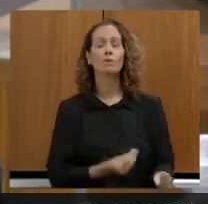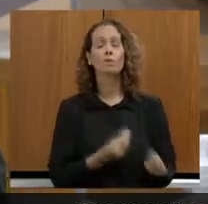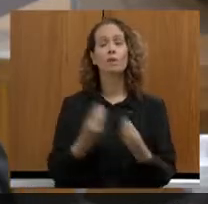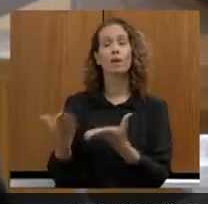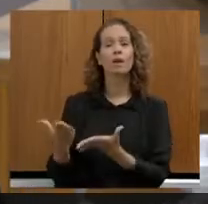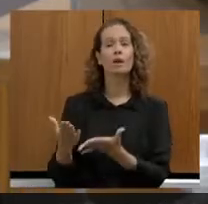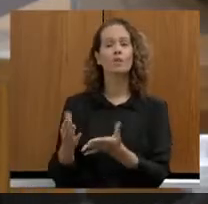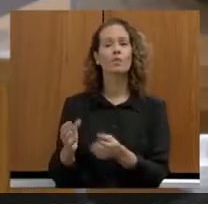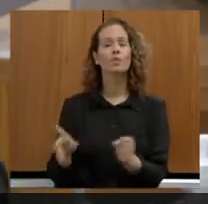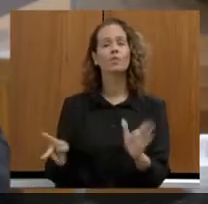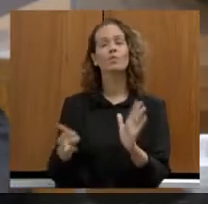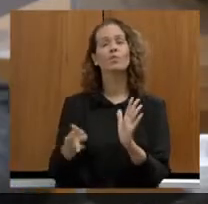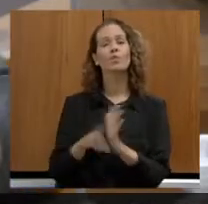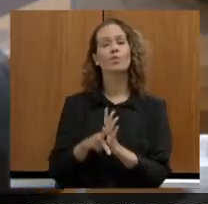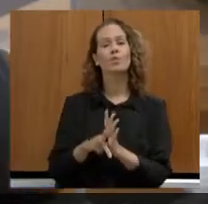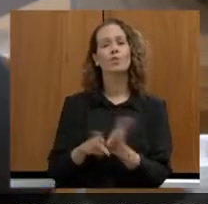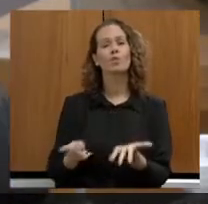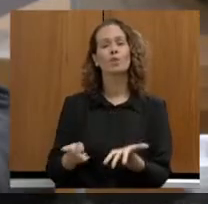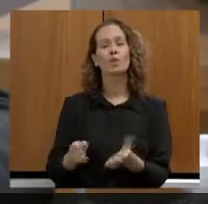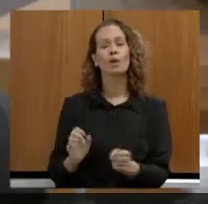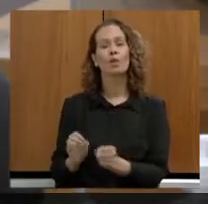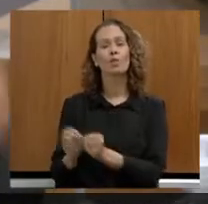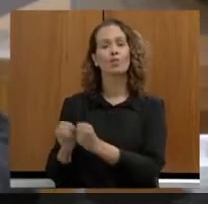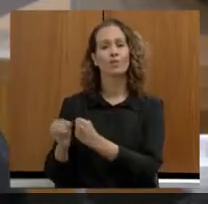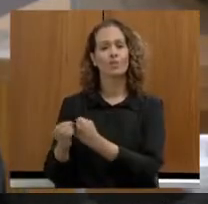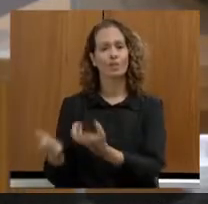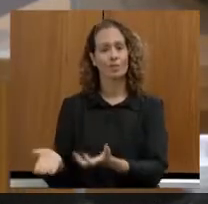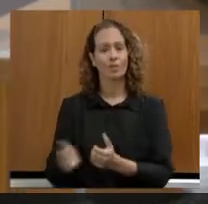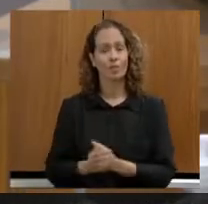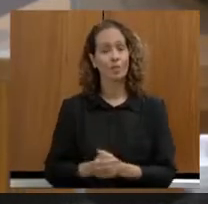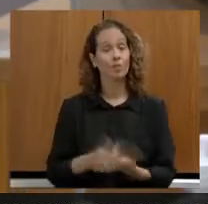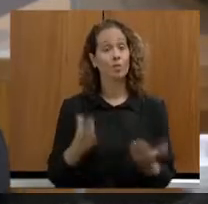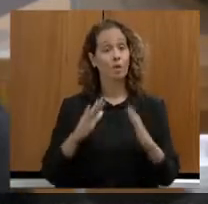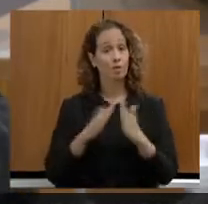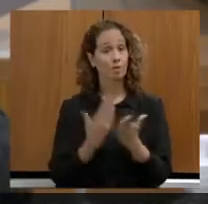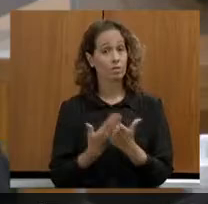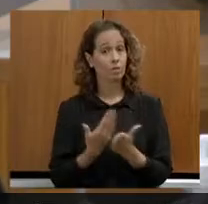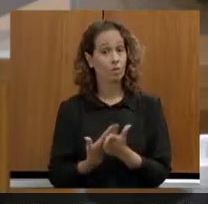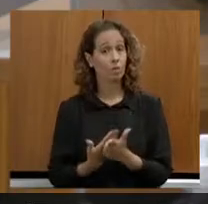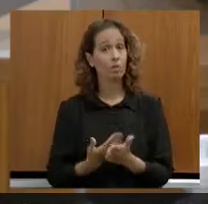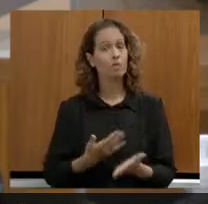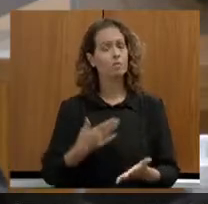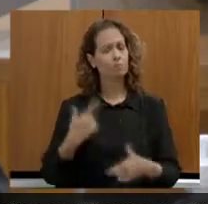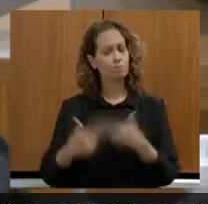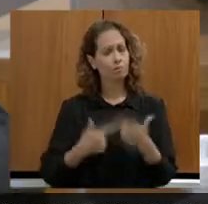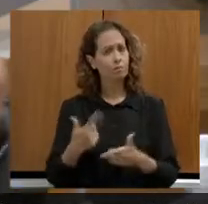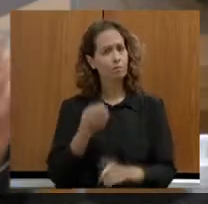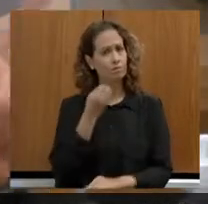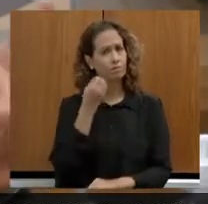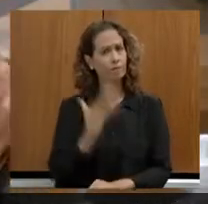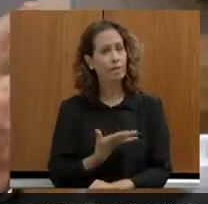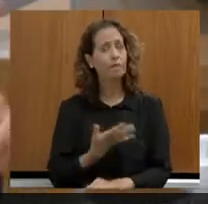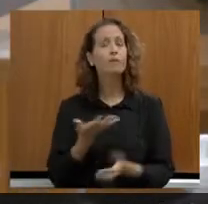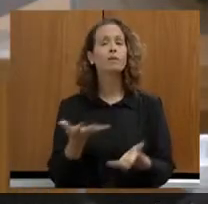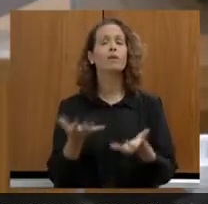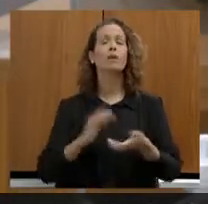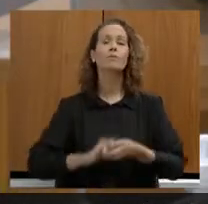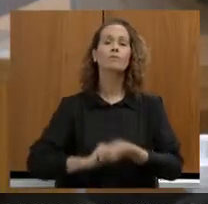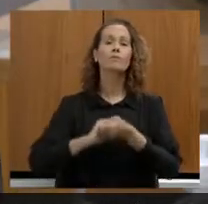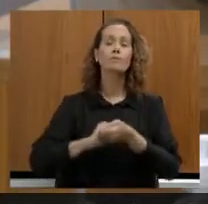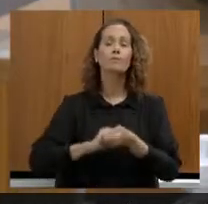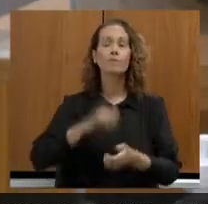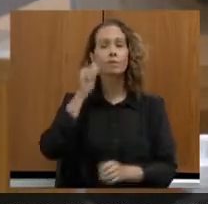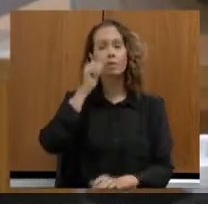município e não foi feito e as escolas estão funcionando e bem quero aqui nesse momento também complementar a